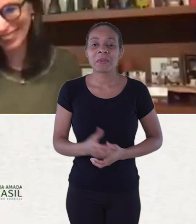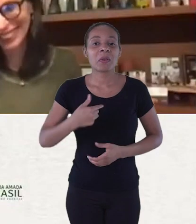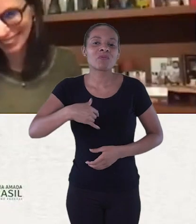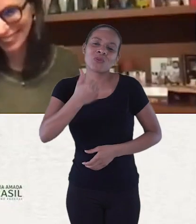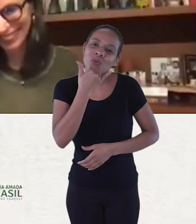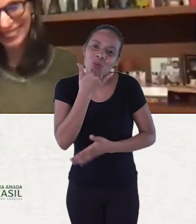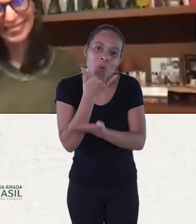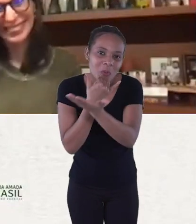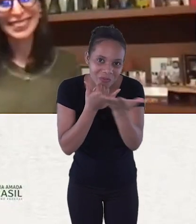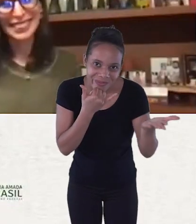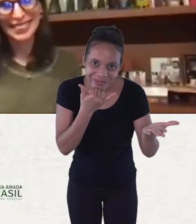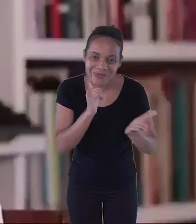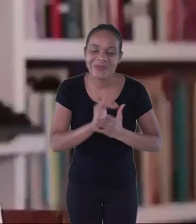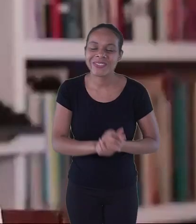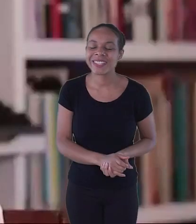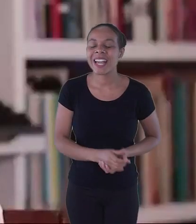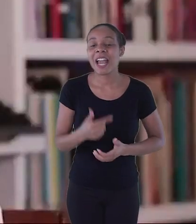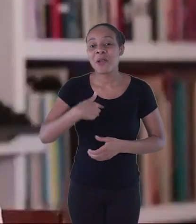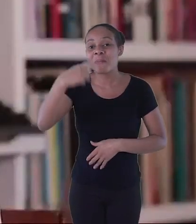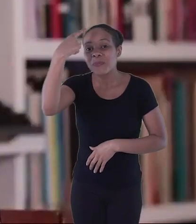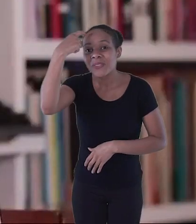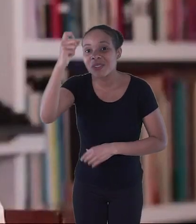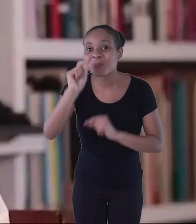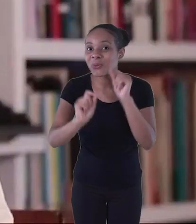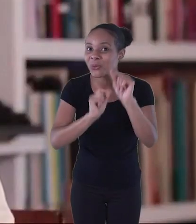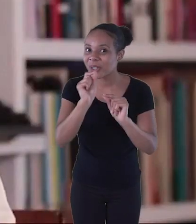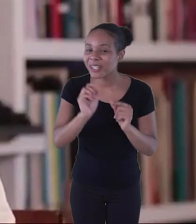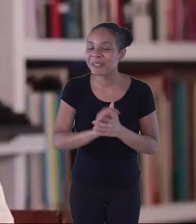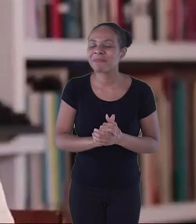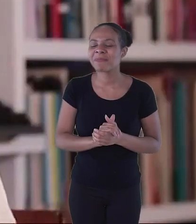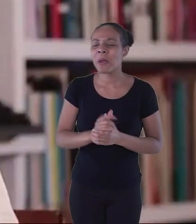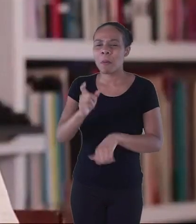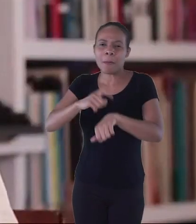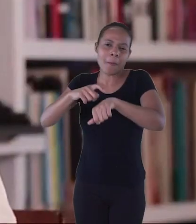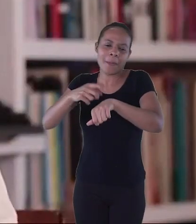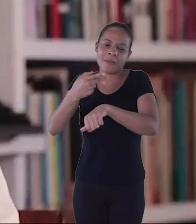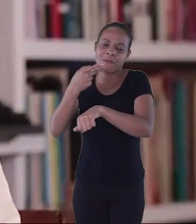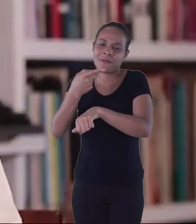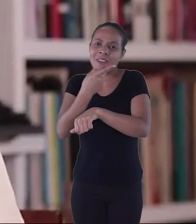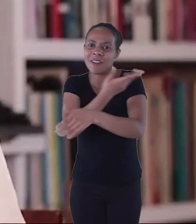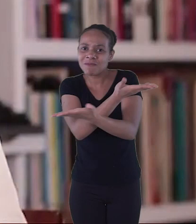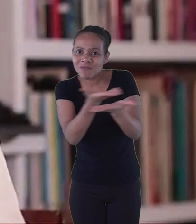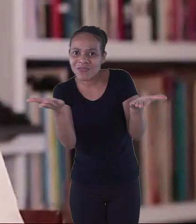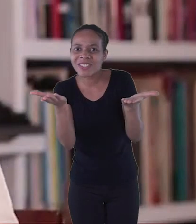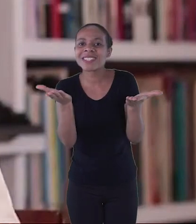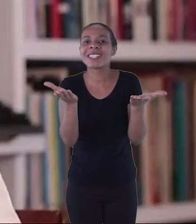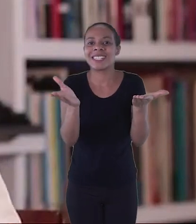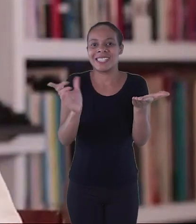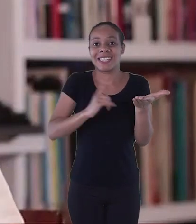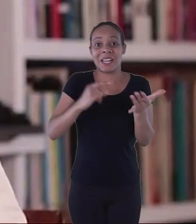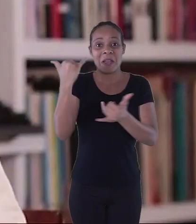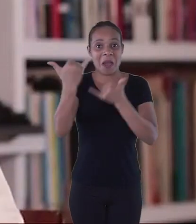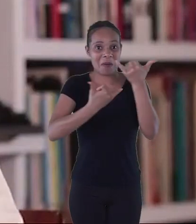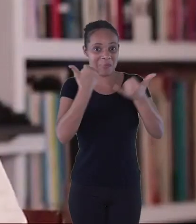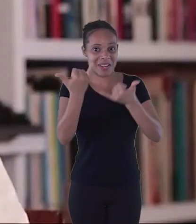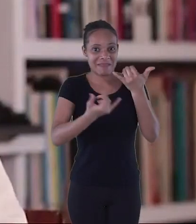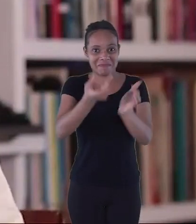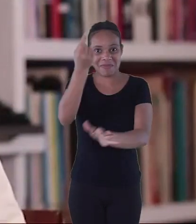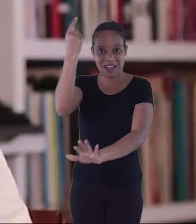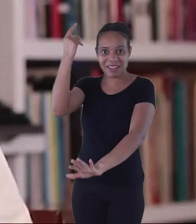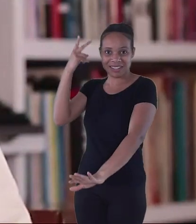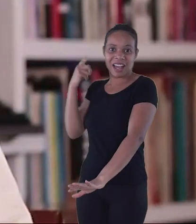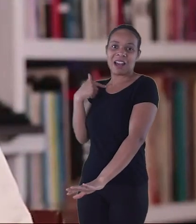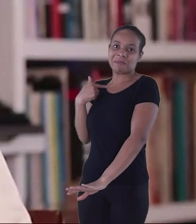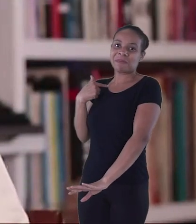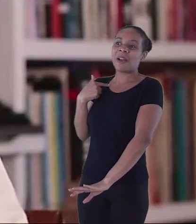Desculpa, gente. Eu fico pensando em vários momentos da fala de vocês, principalmente do Jaime, das brincadeiras que o Décio Pinhatari fazia